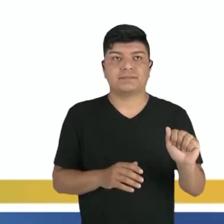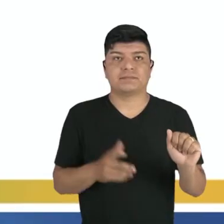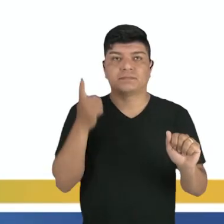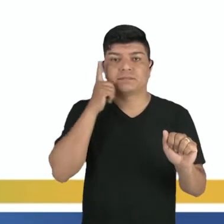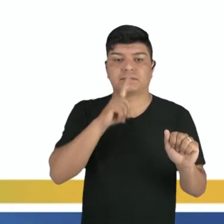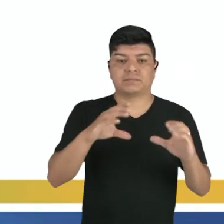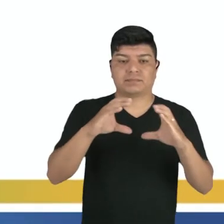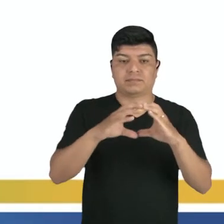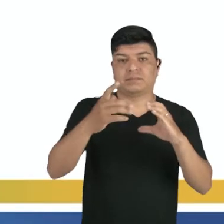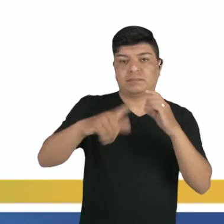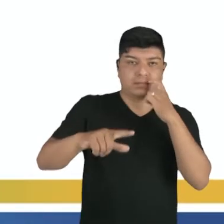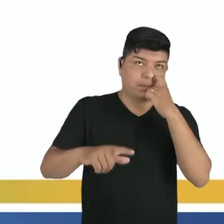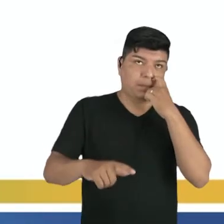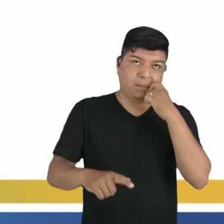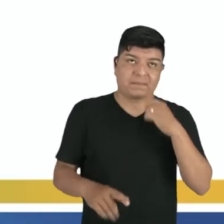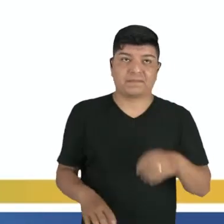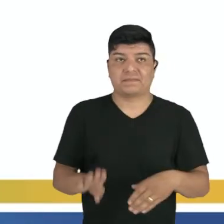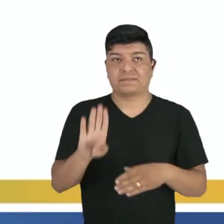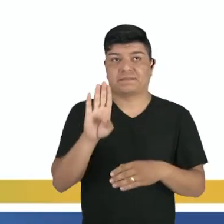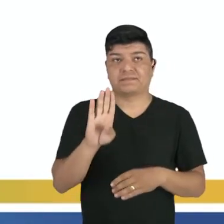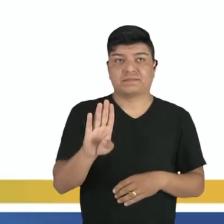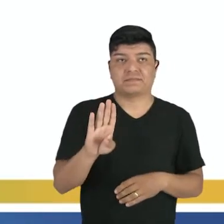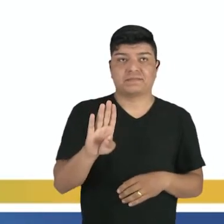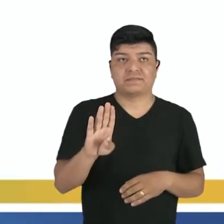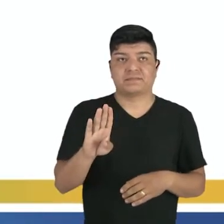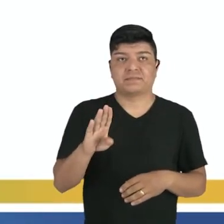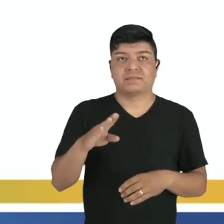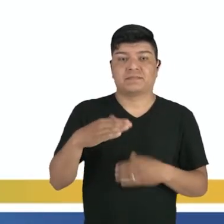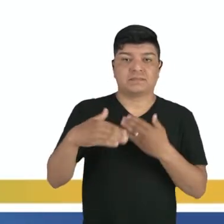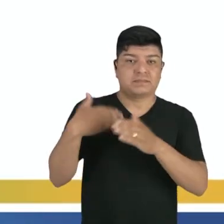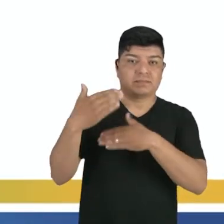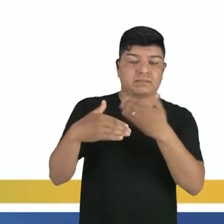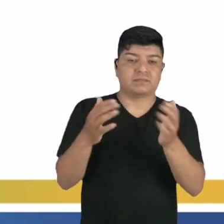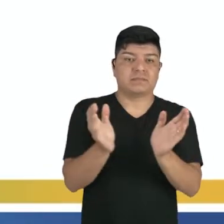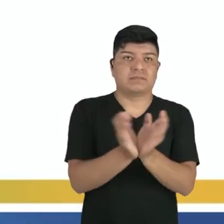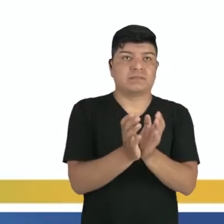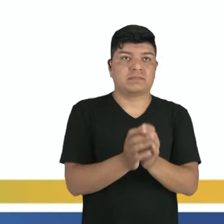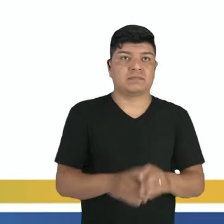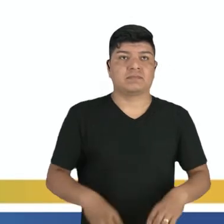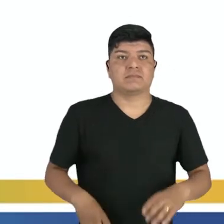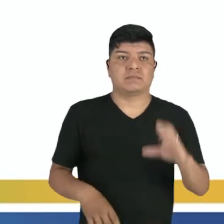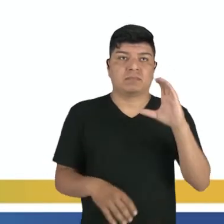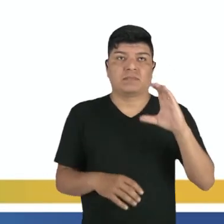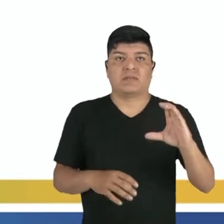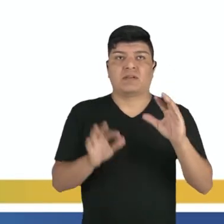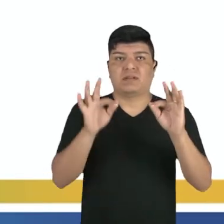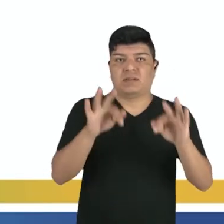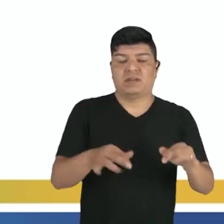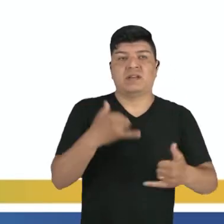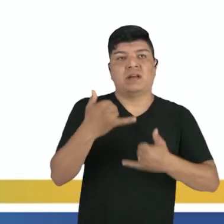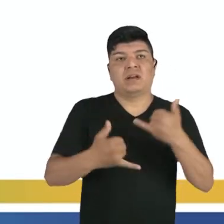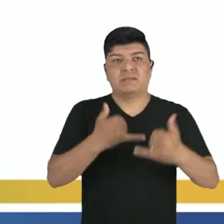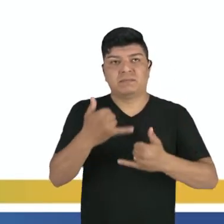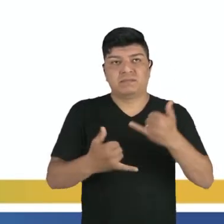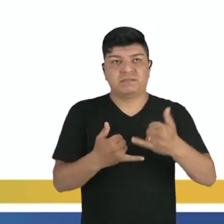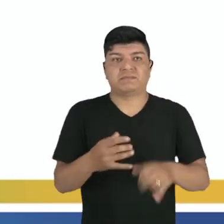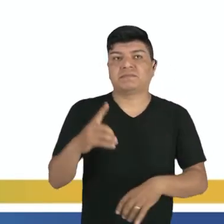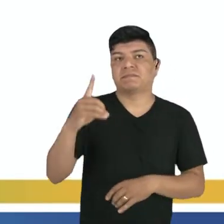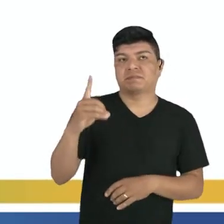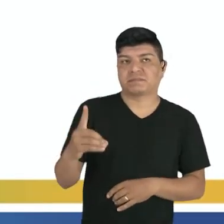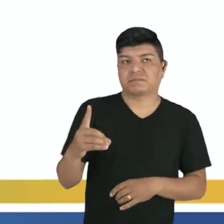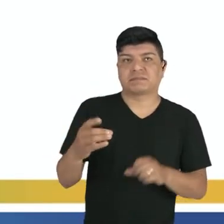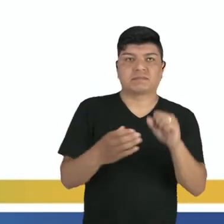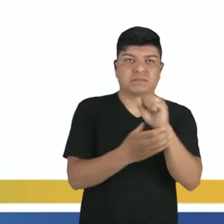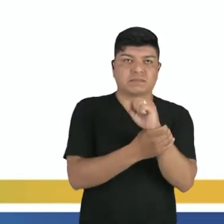recuperação da Bola letra B progressão da equipe letras e finalização da jogada